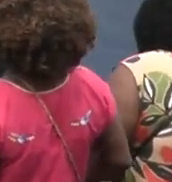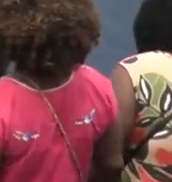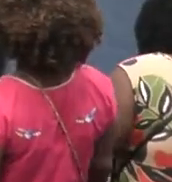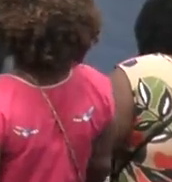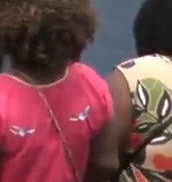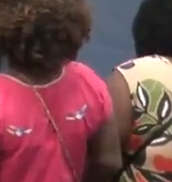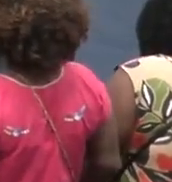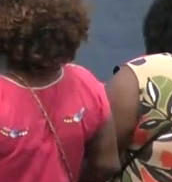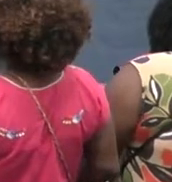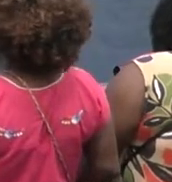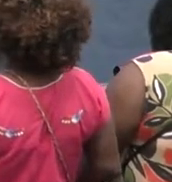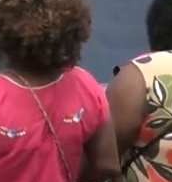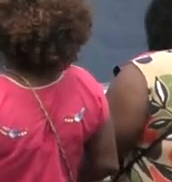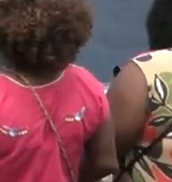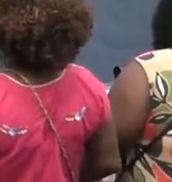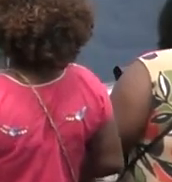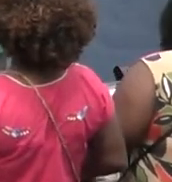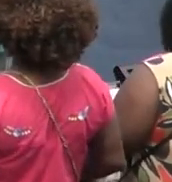E aí